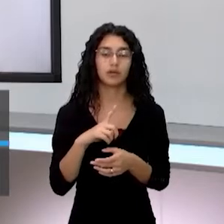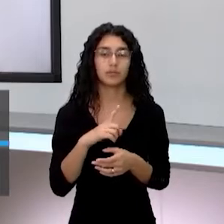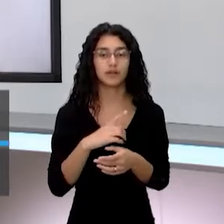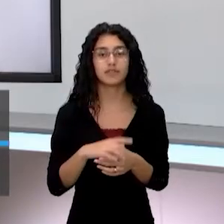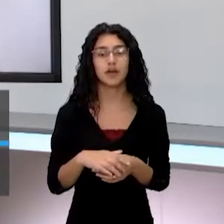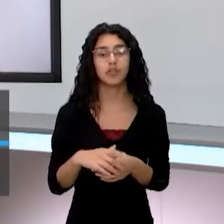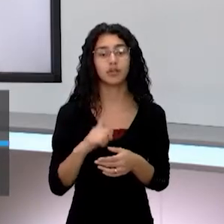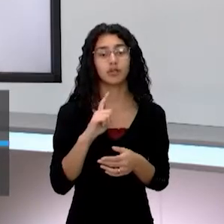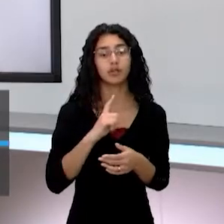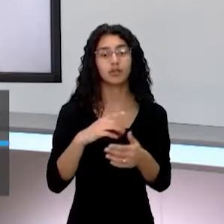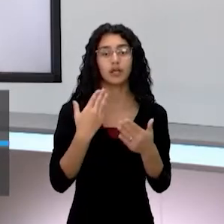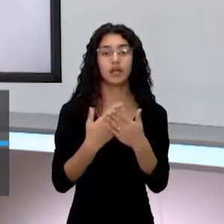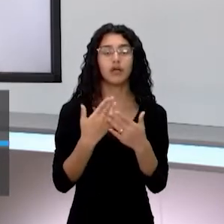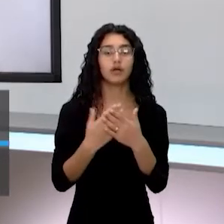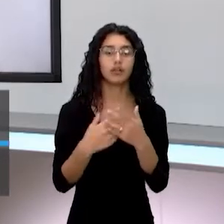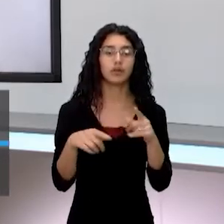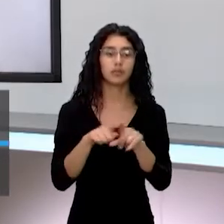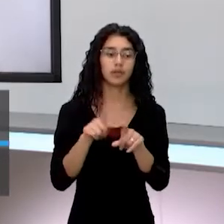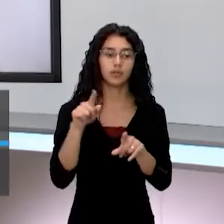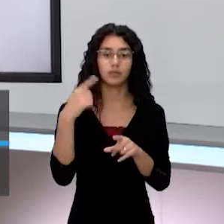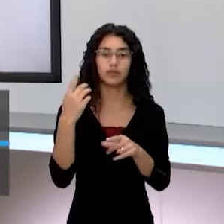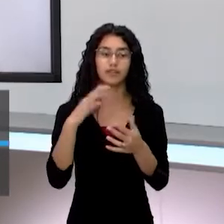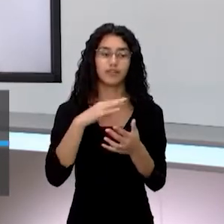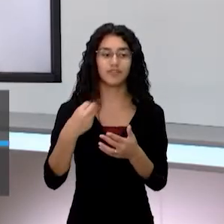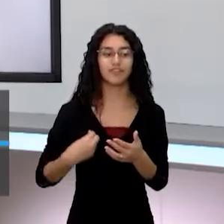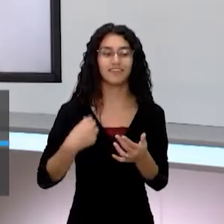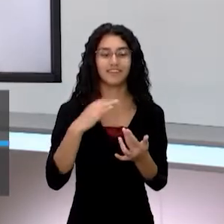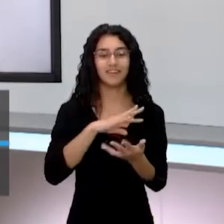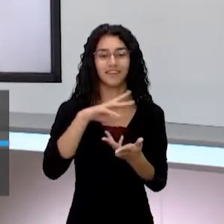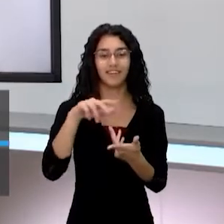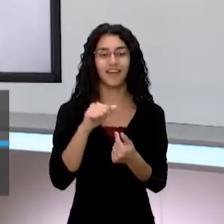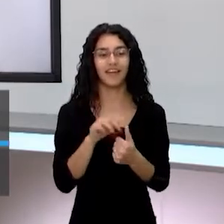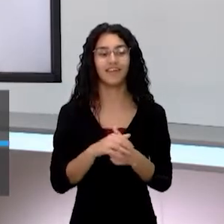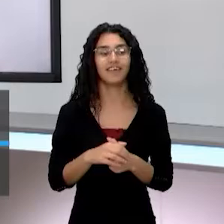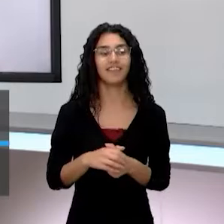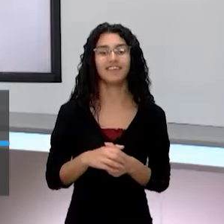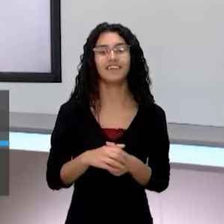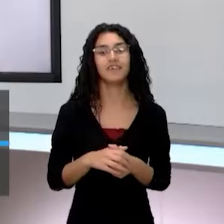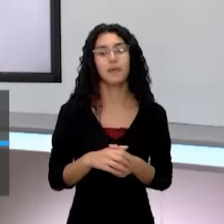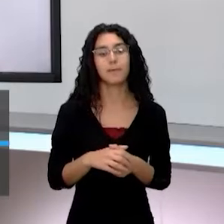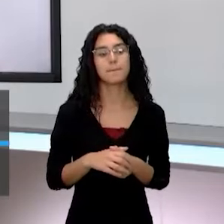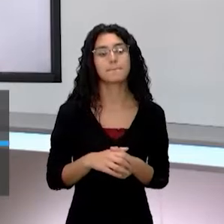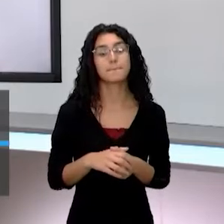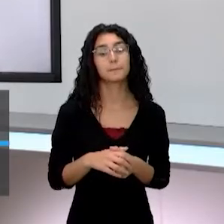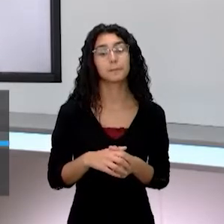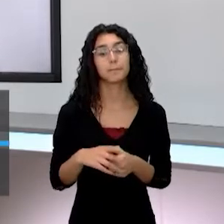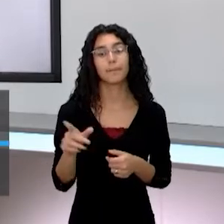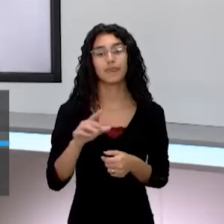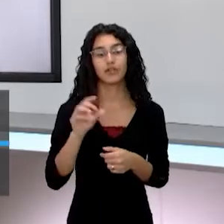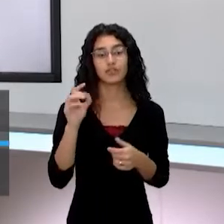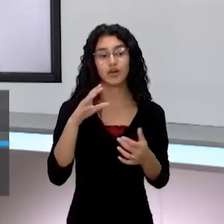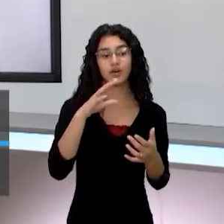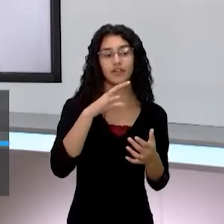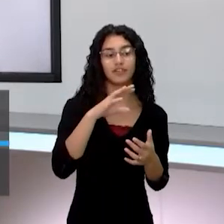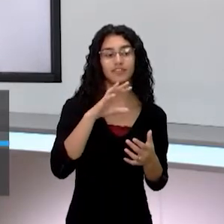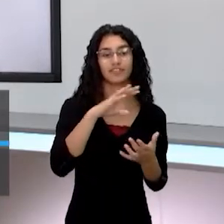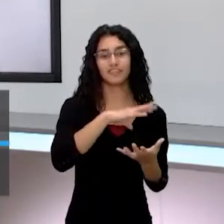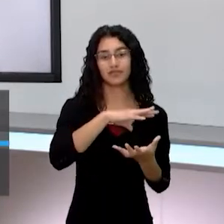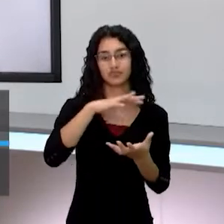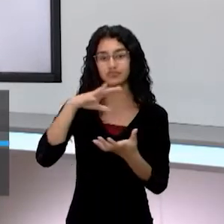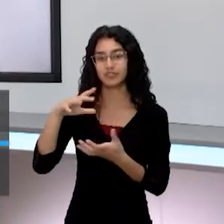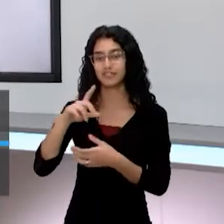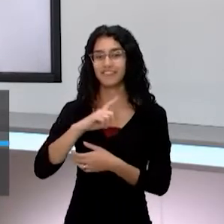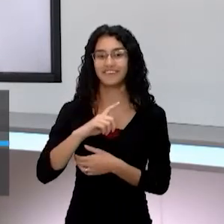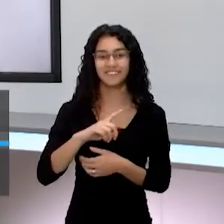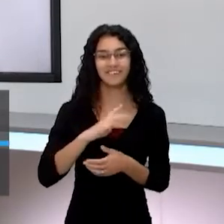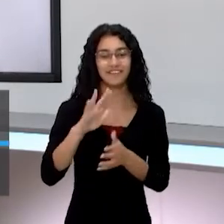Terra, a vida no universo, né? Discutimos também as probabilidades de encontrar vidas, micro-organismos, não só no Sistema Solar, em outros planetas, mas também